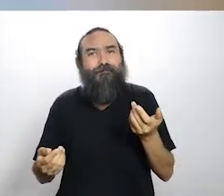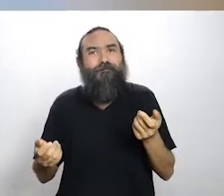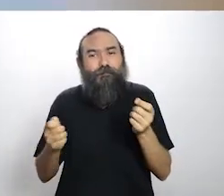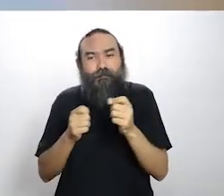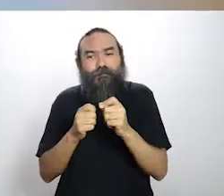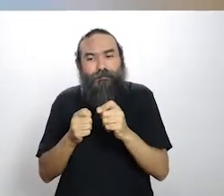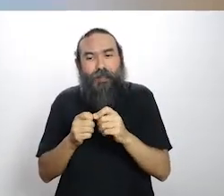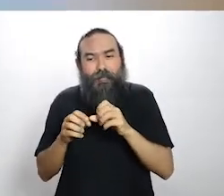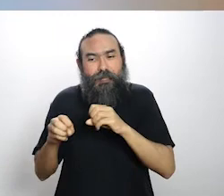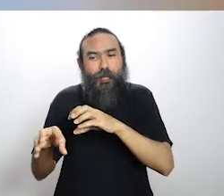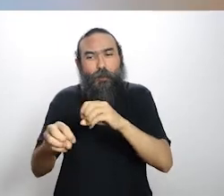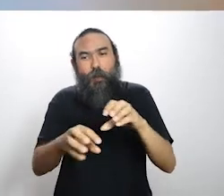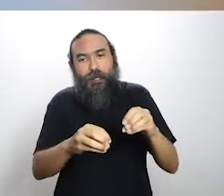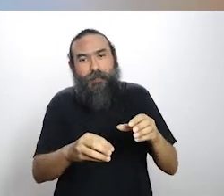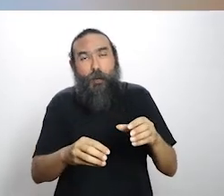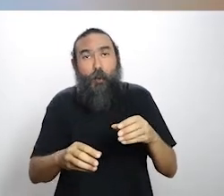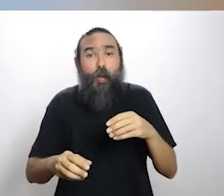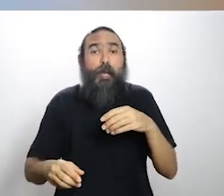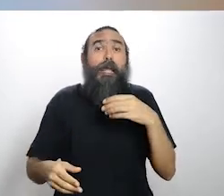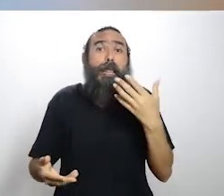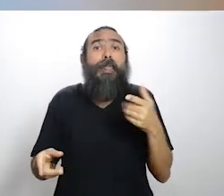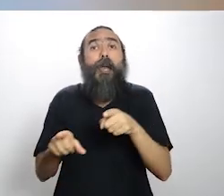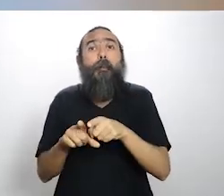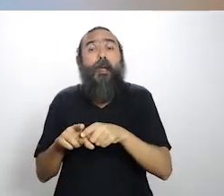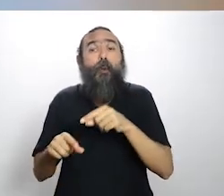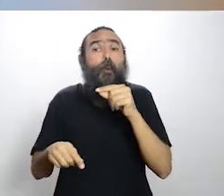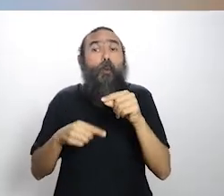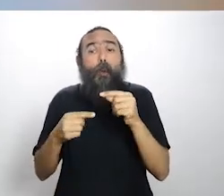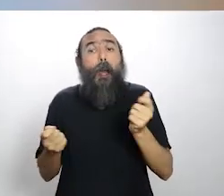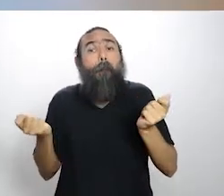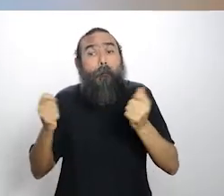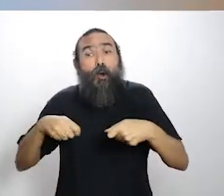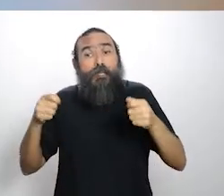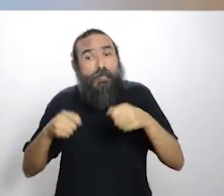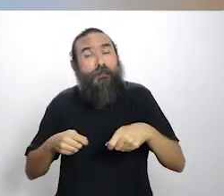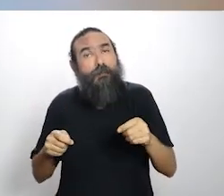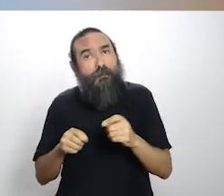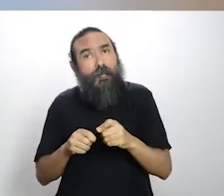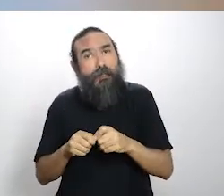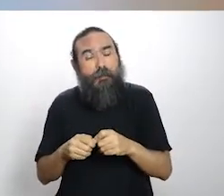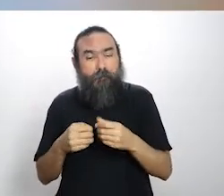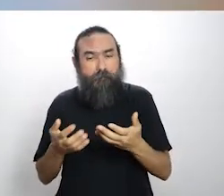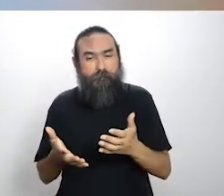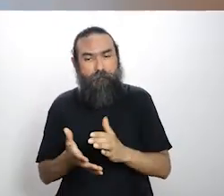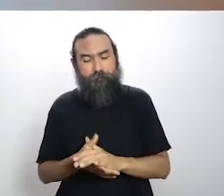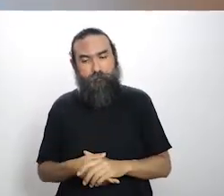aí, os companheiros que falaram anteriormente,